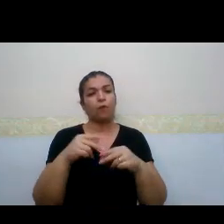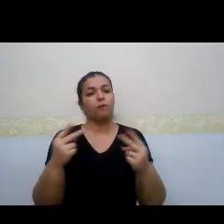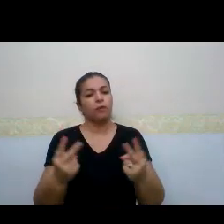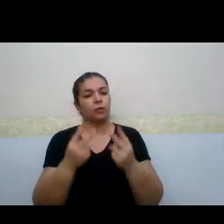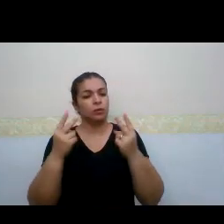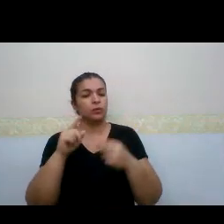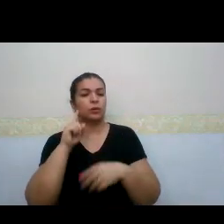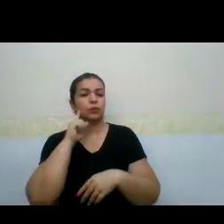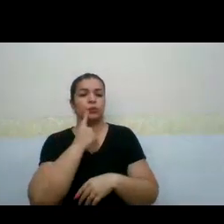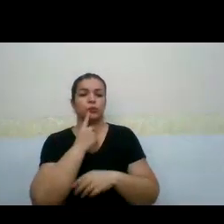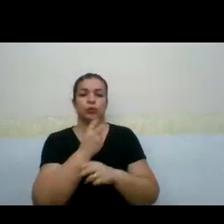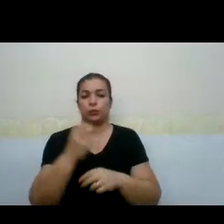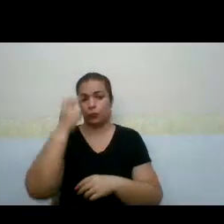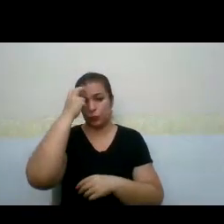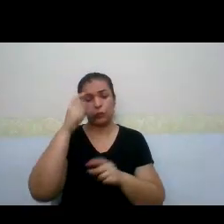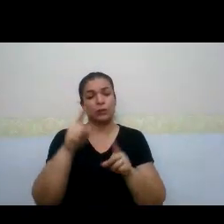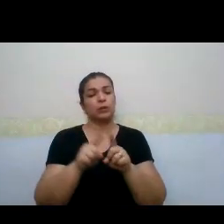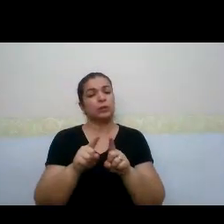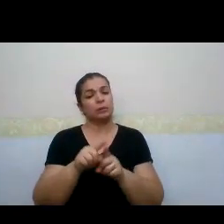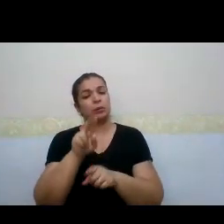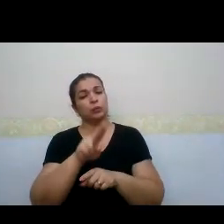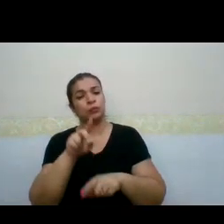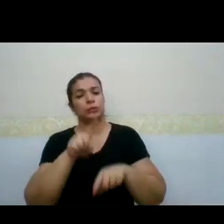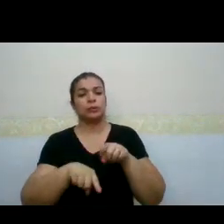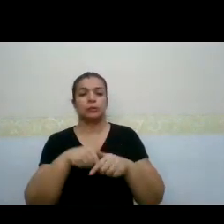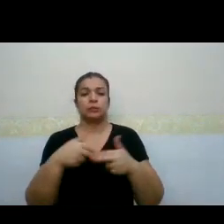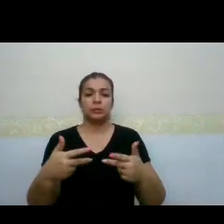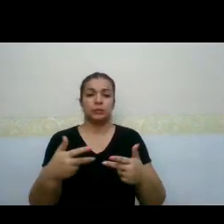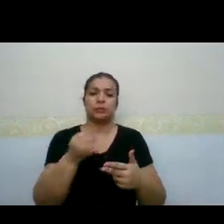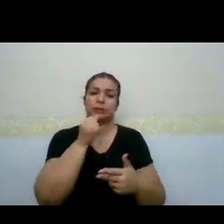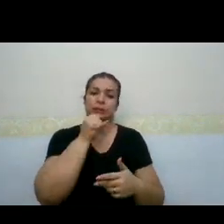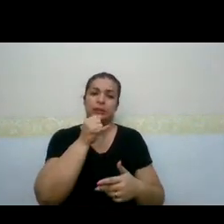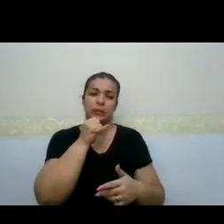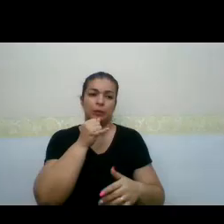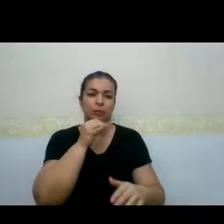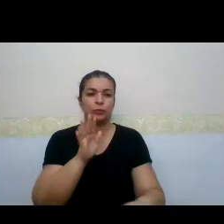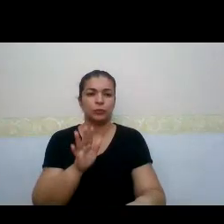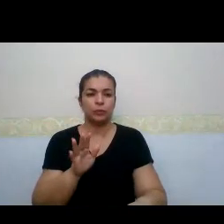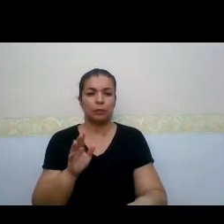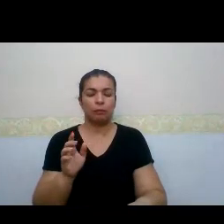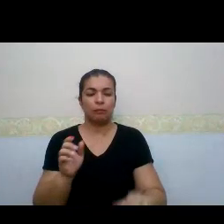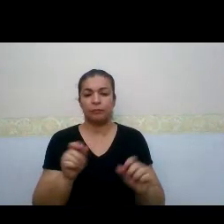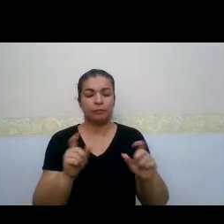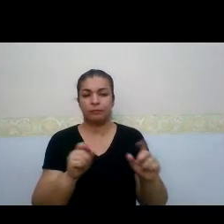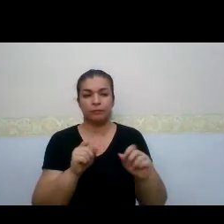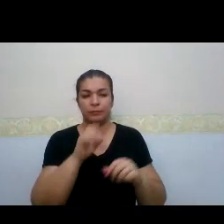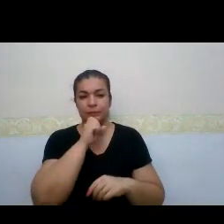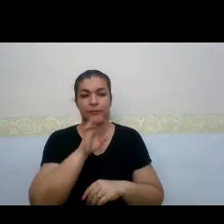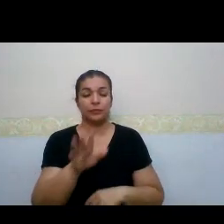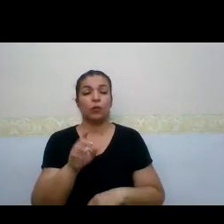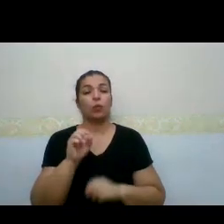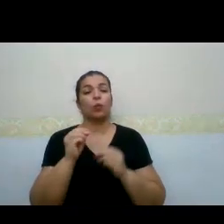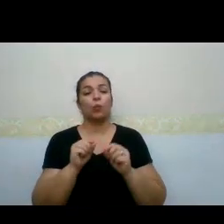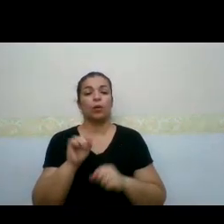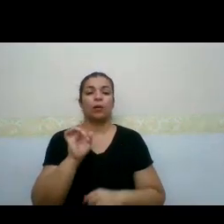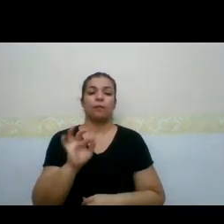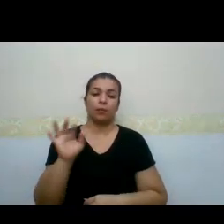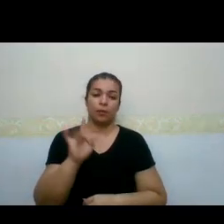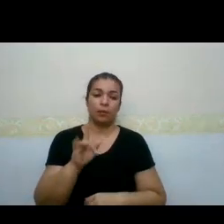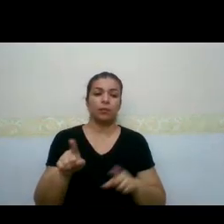surda e utilizando recursos visuais como alfabeto, pulou. Alfabeto manual, uso